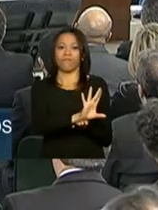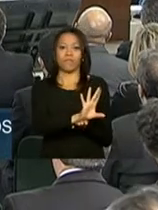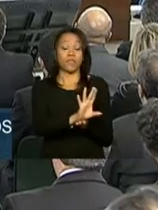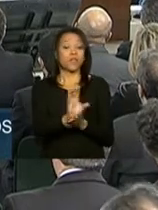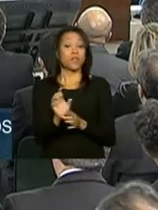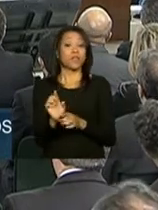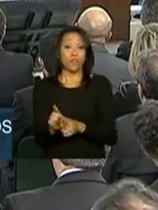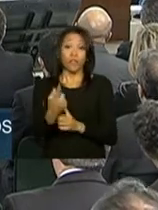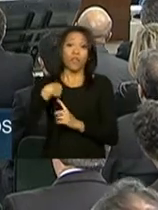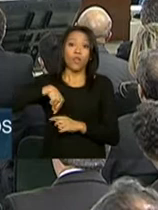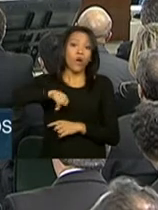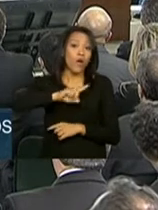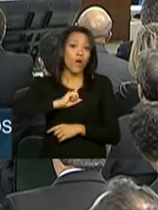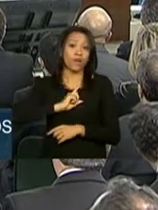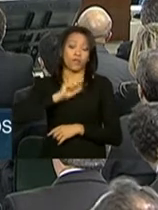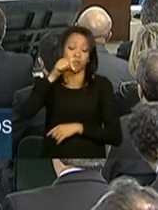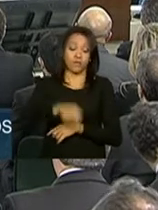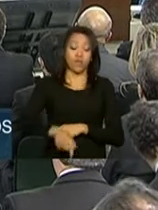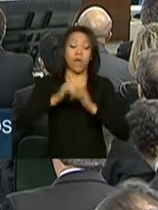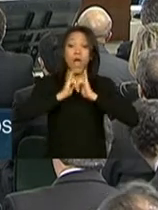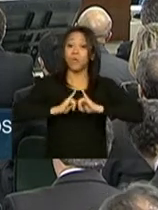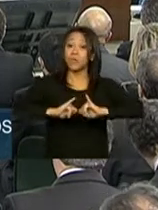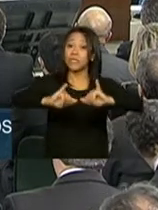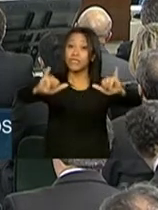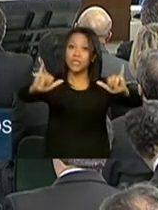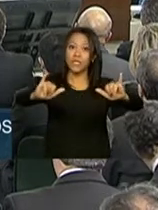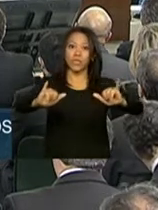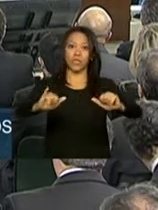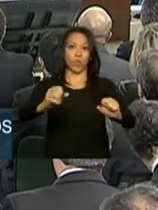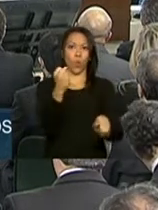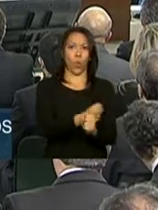definitivamente não estamos anunciando, presidenta, nenhuma pirâmide.